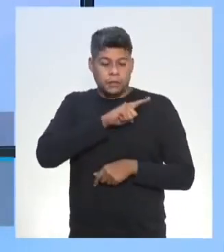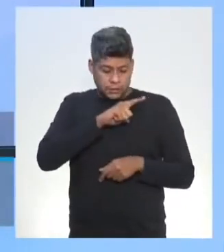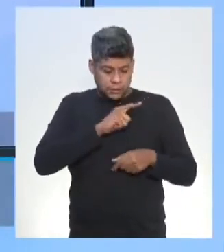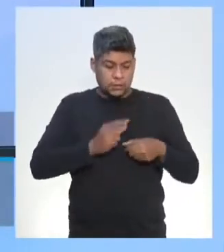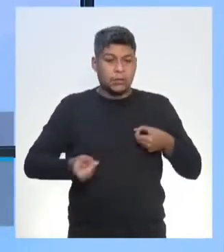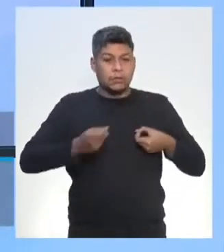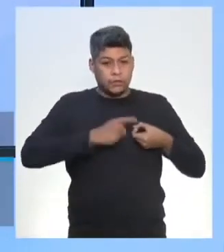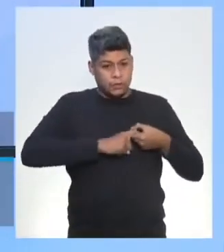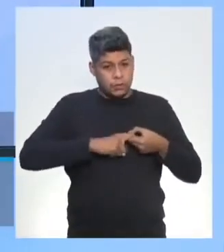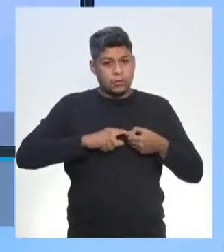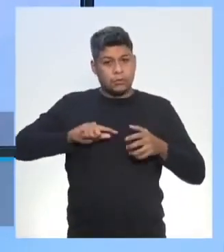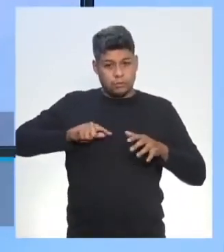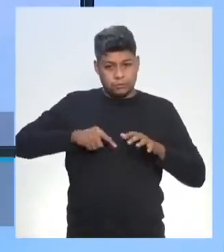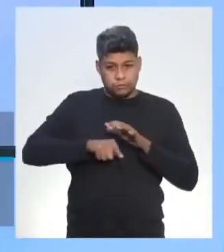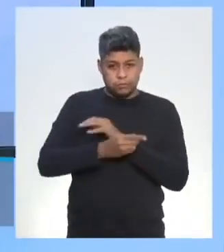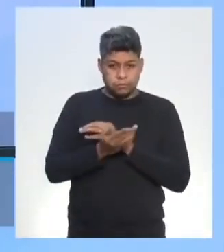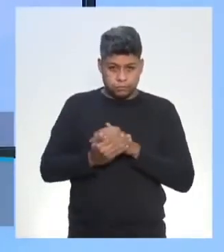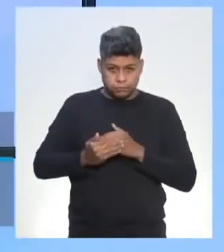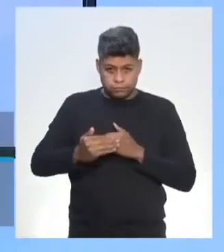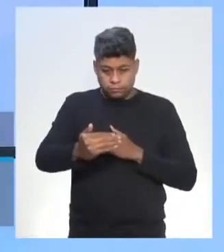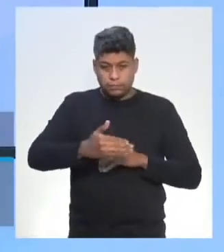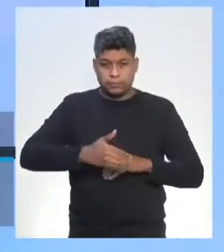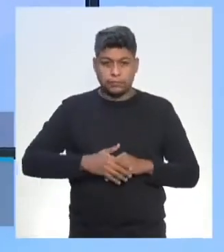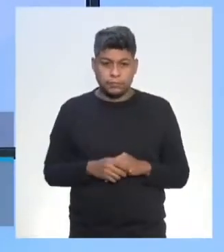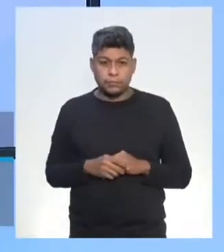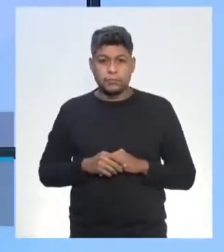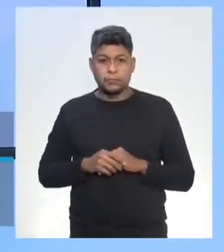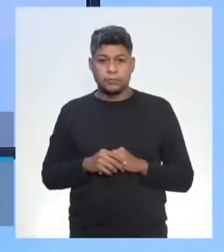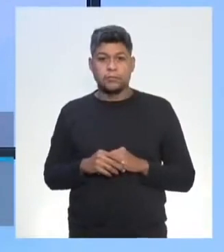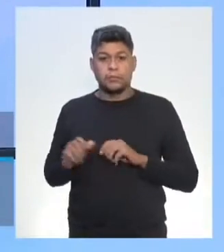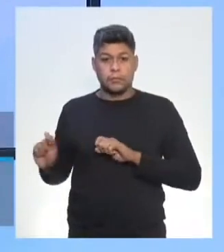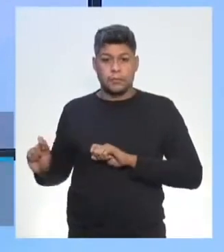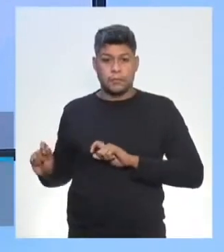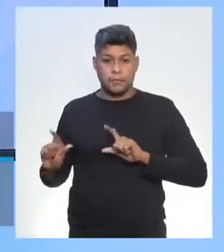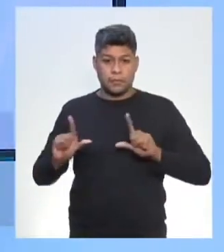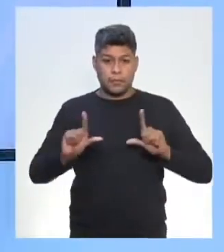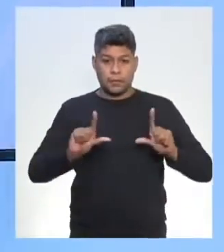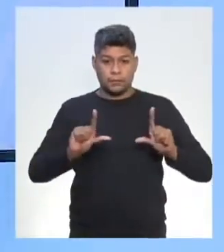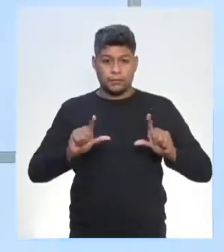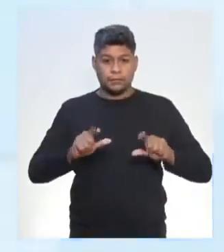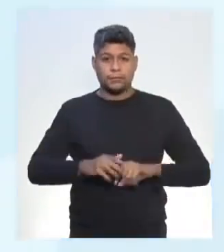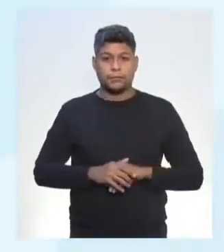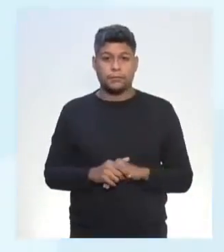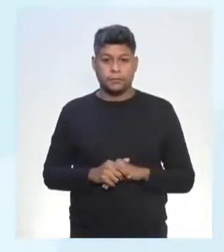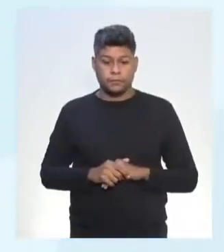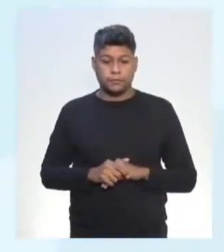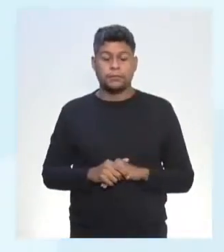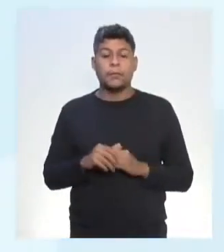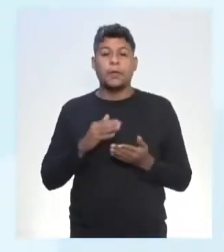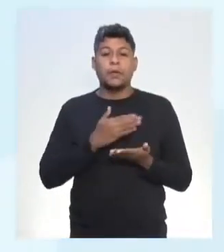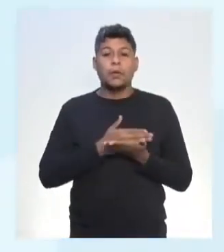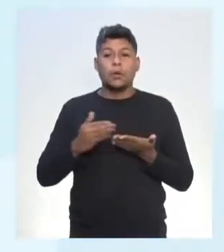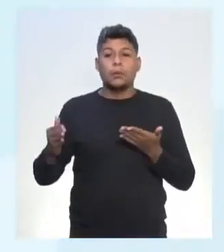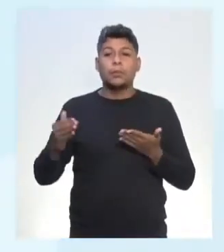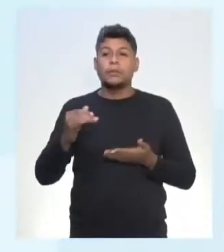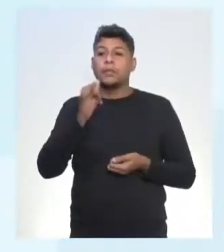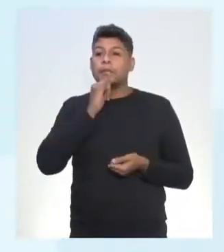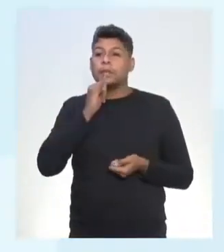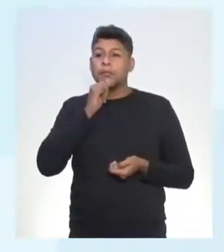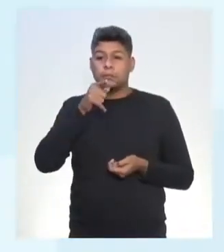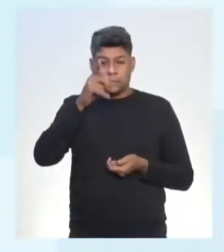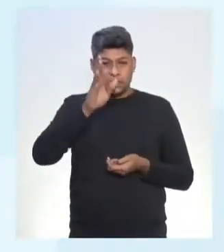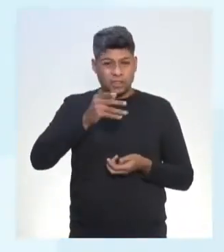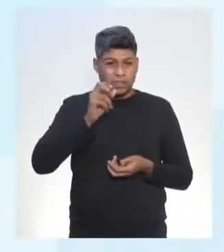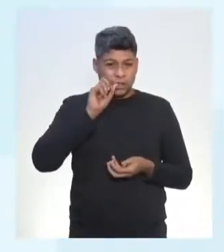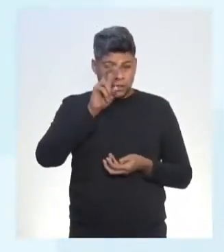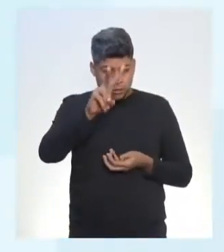retomando e vamos aprofundar daqui a pouco. Eu abri aqui esse slide, pode colocar na telinha, por favor. Eu vou começar por alguns exemplos, vocês já devem ter